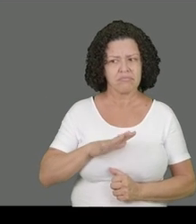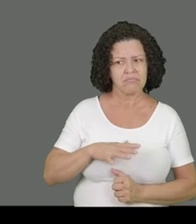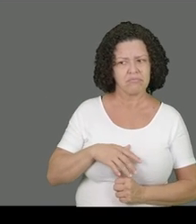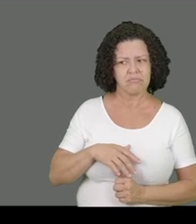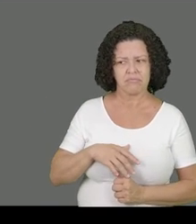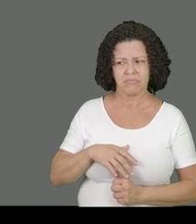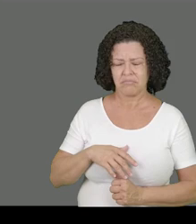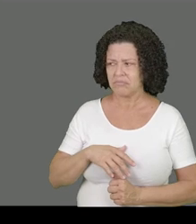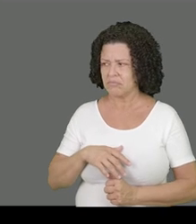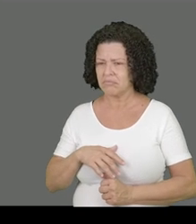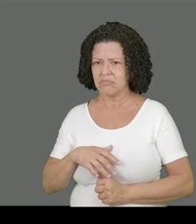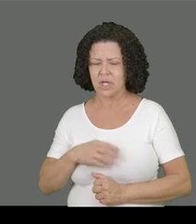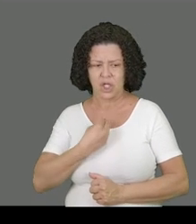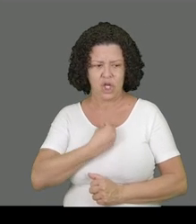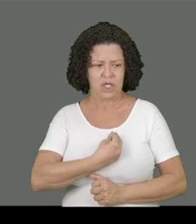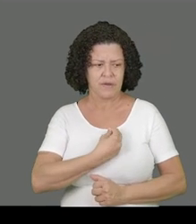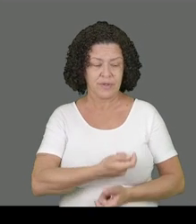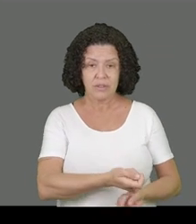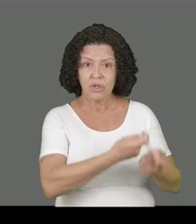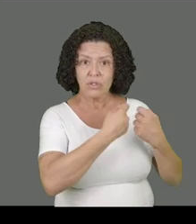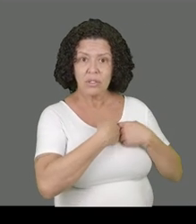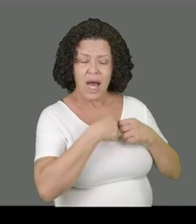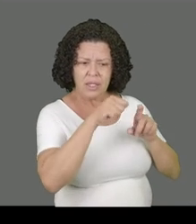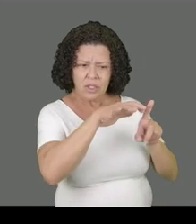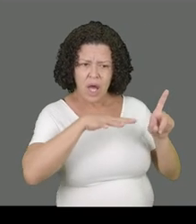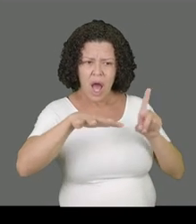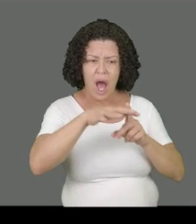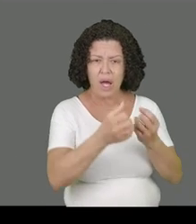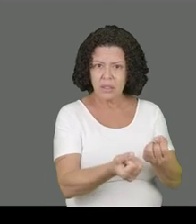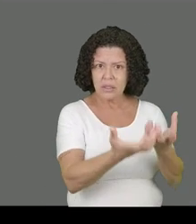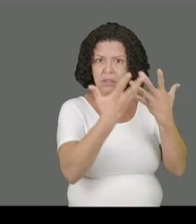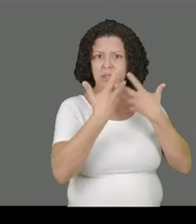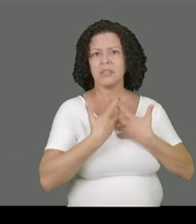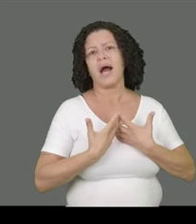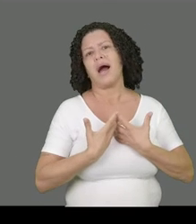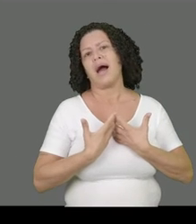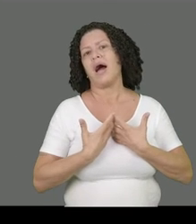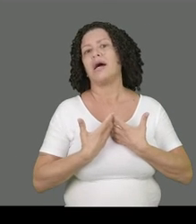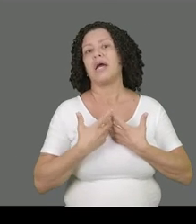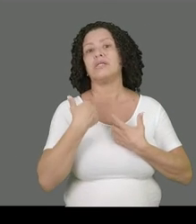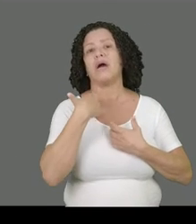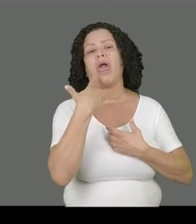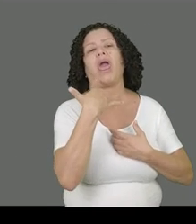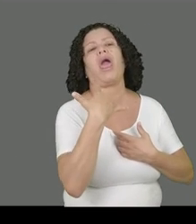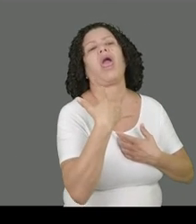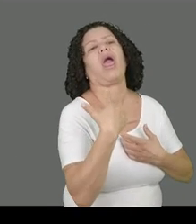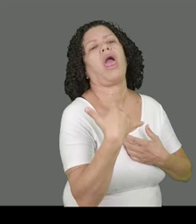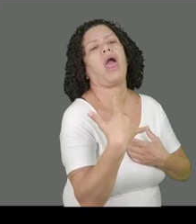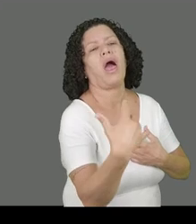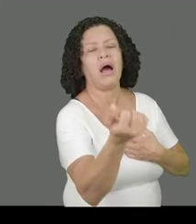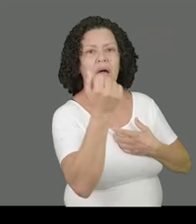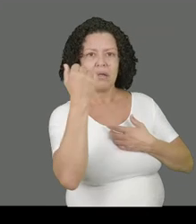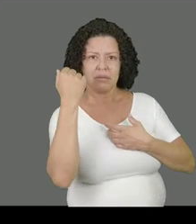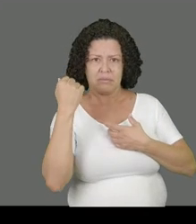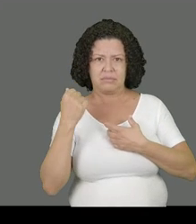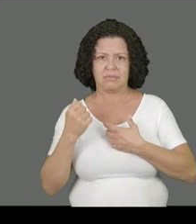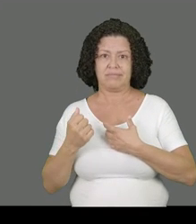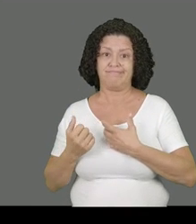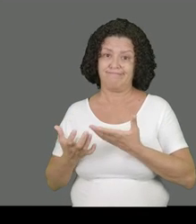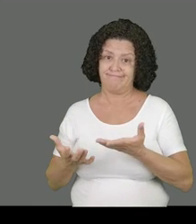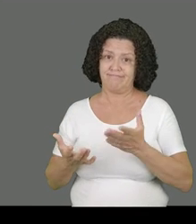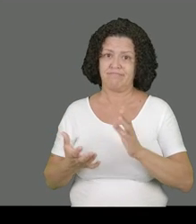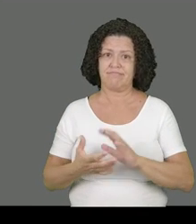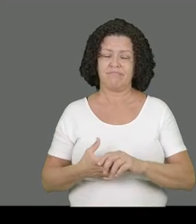pegadinhas, as armadilhas que essa nossa vida, que essa vida de sociedade nos oferece, e a gente acaba sem querer às